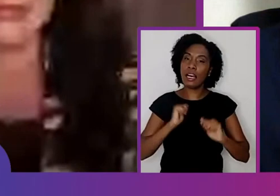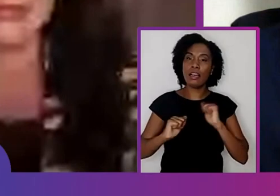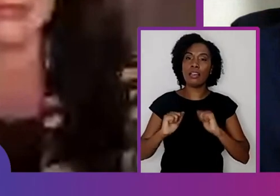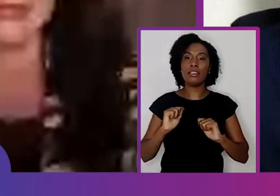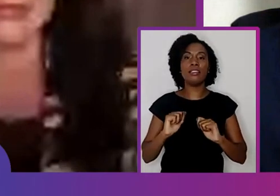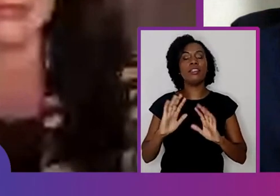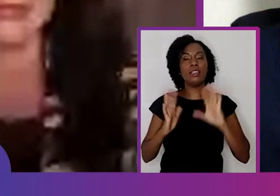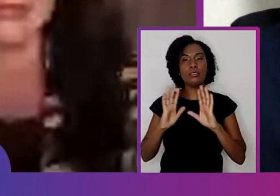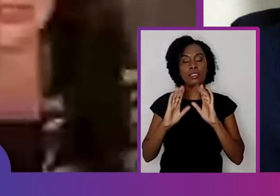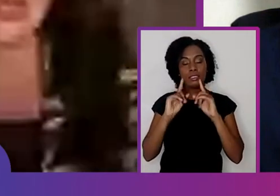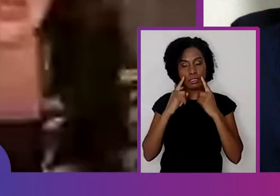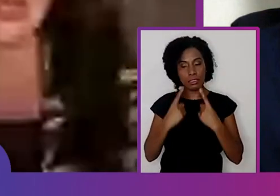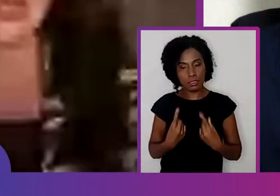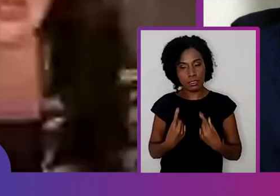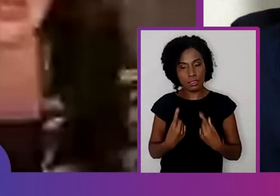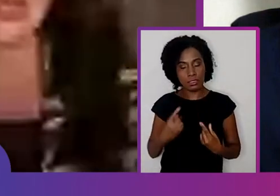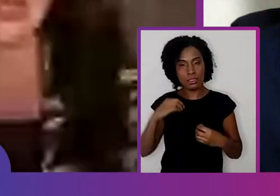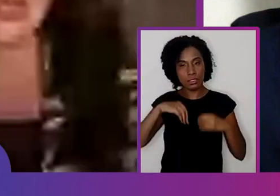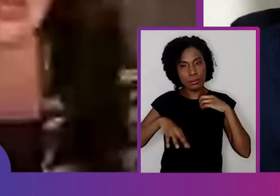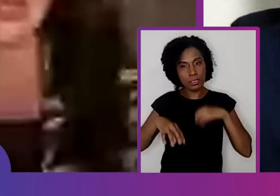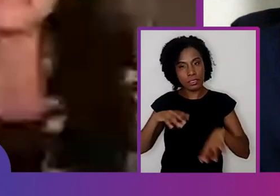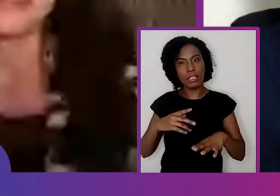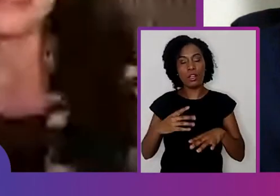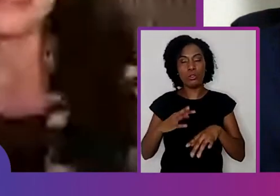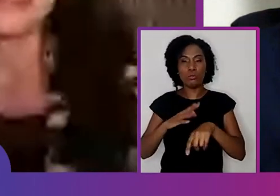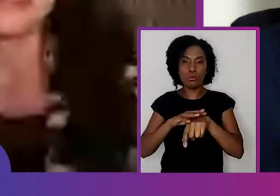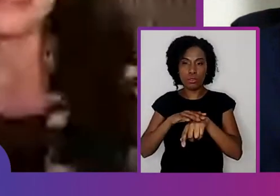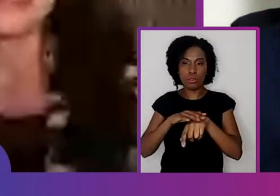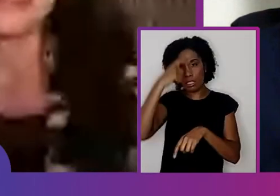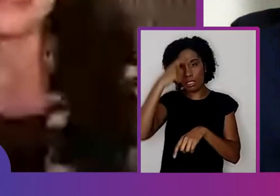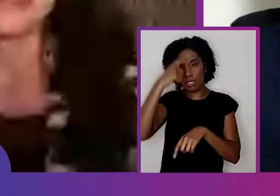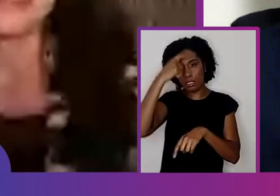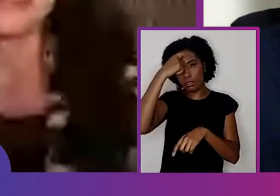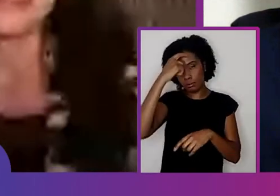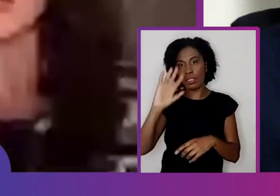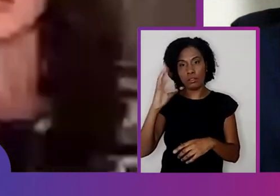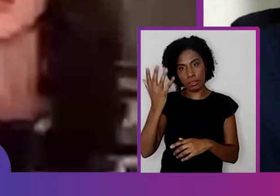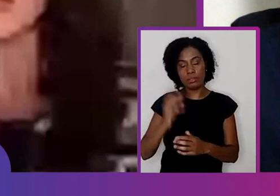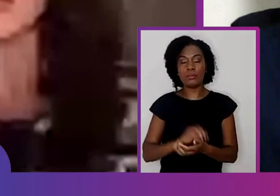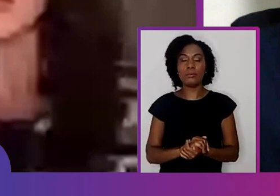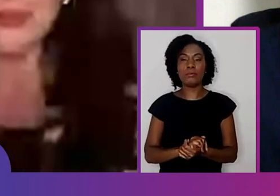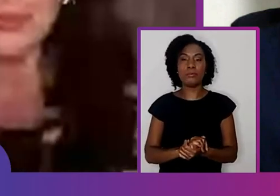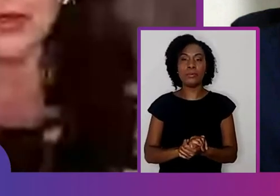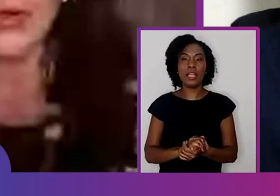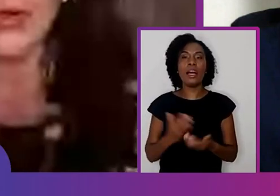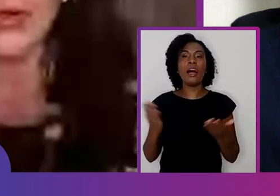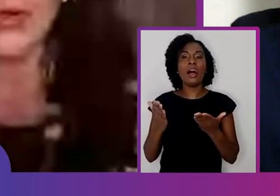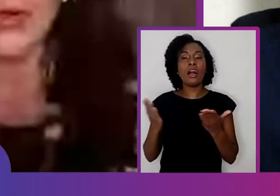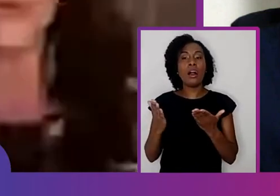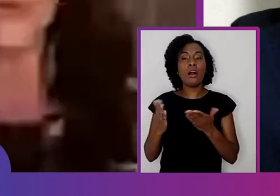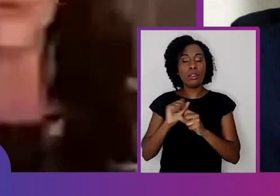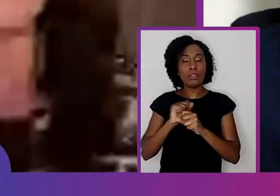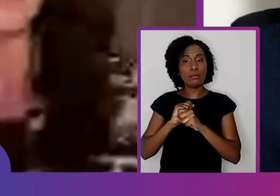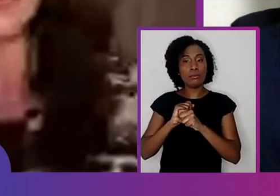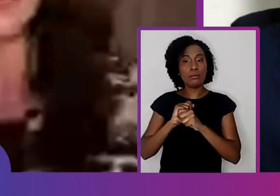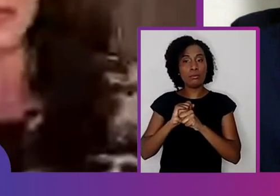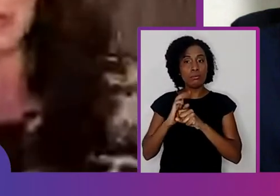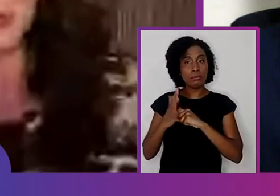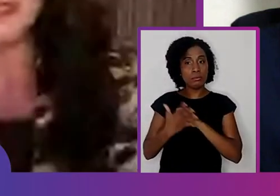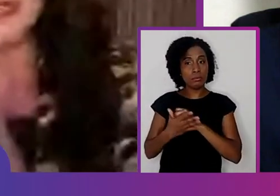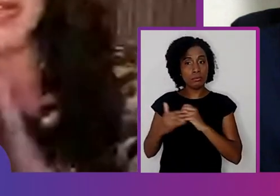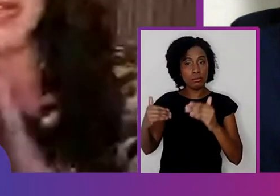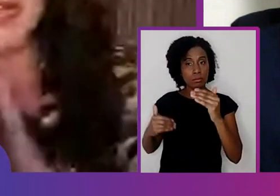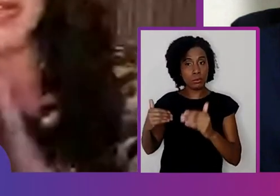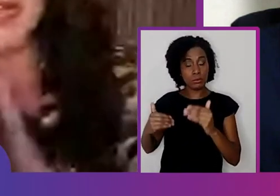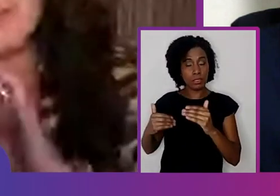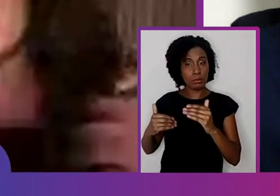mente, doenças mentais. Isso com a pandemia foi agravado ou foi menor? Que